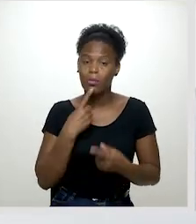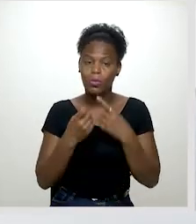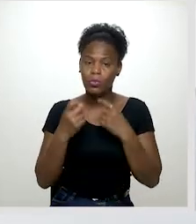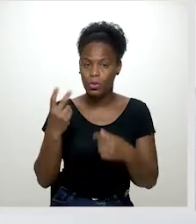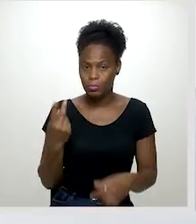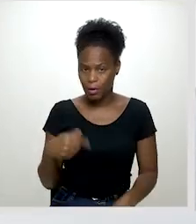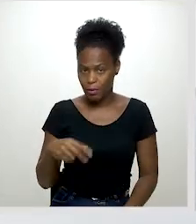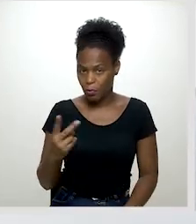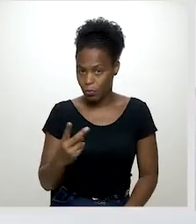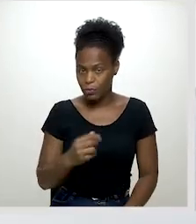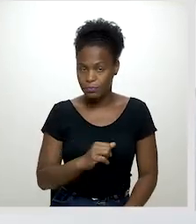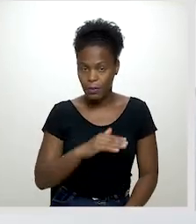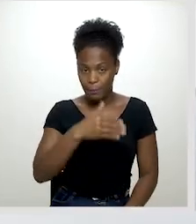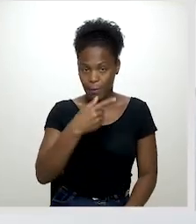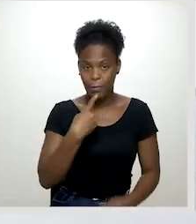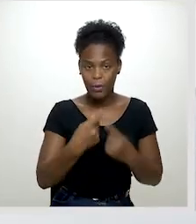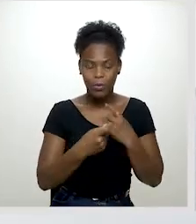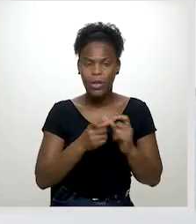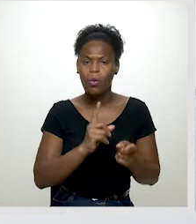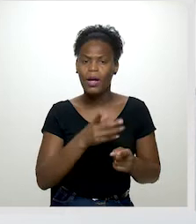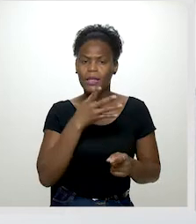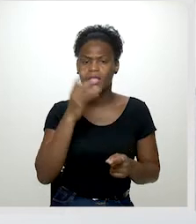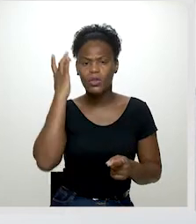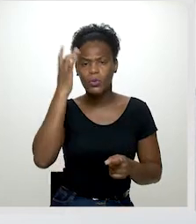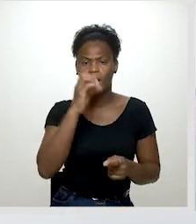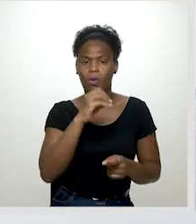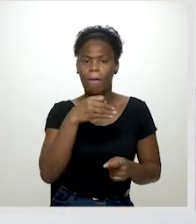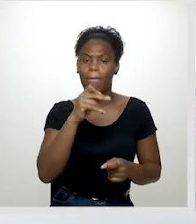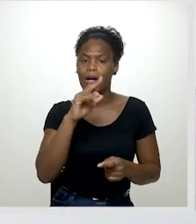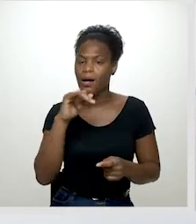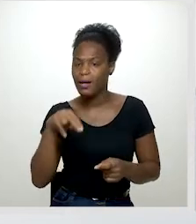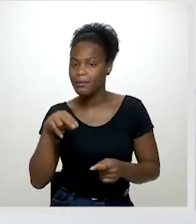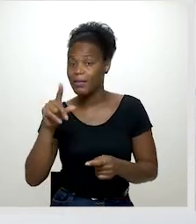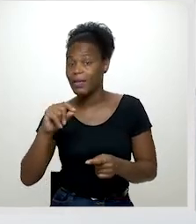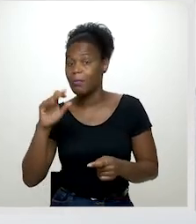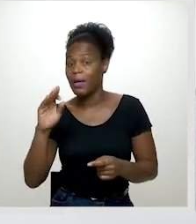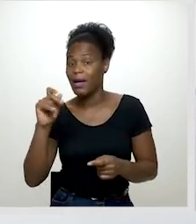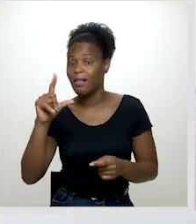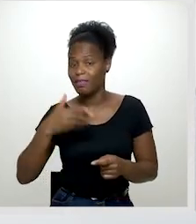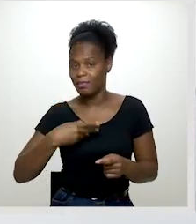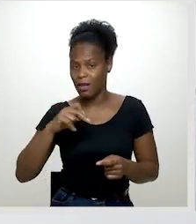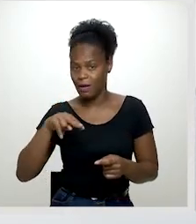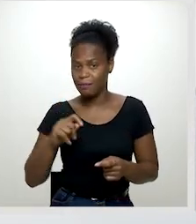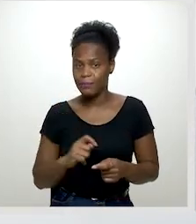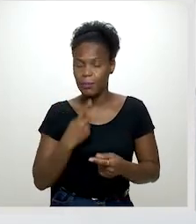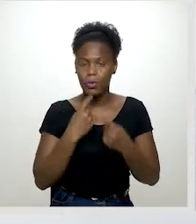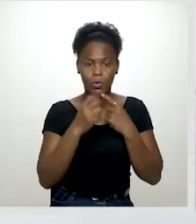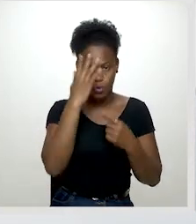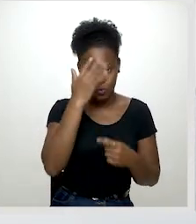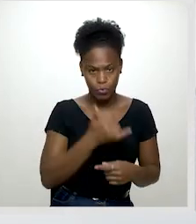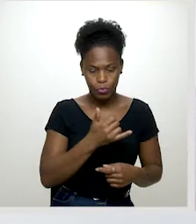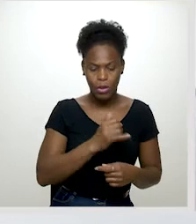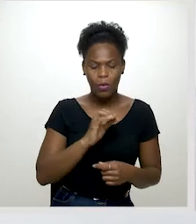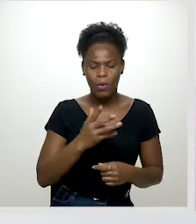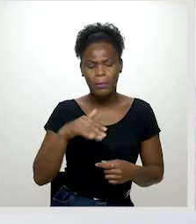primeira, o que diz a teoria de Oparin e Haldane? A segunda pergunta, quais foram os primeiros seres